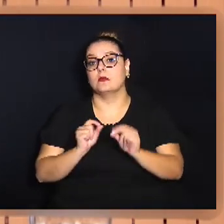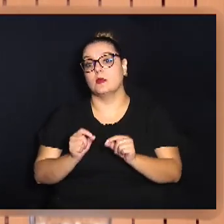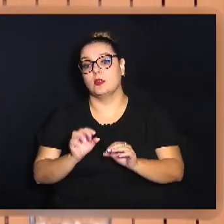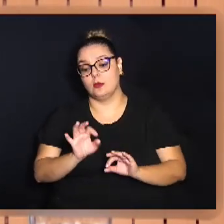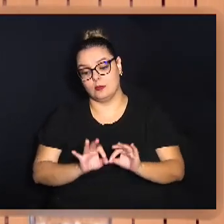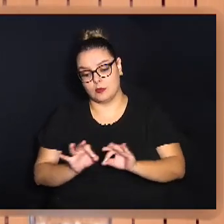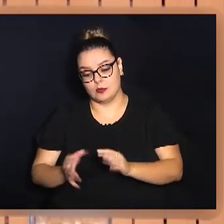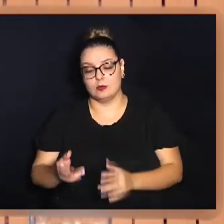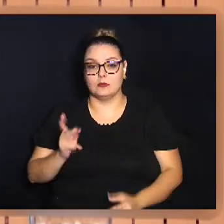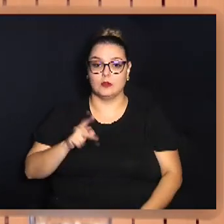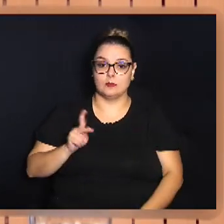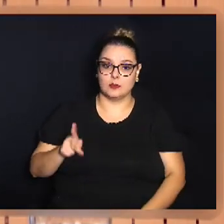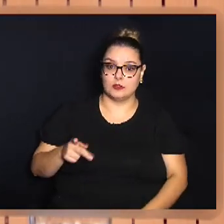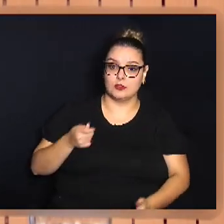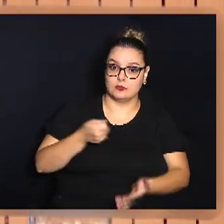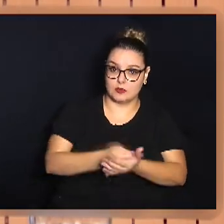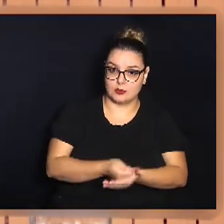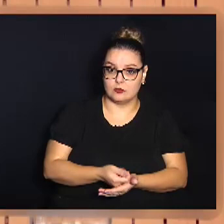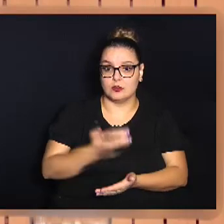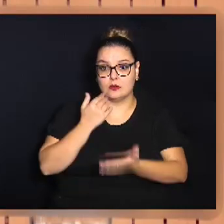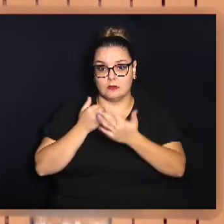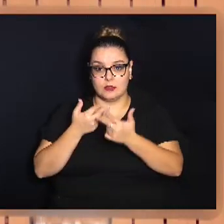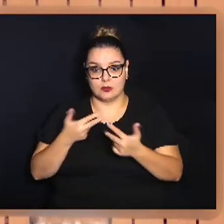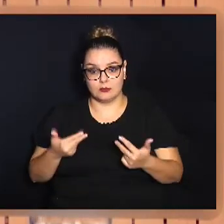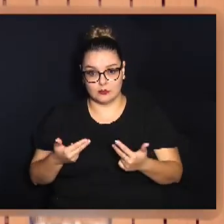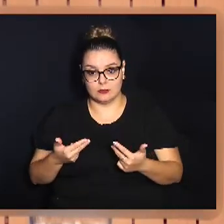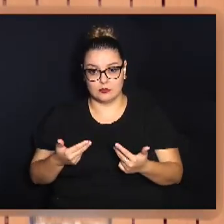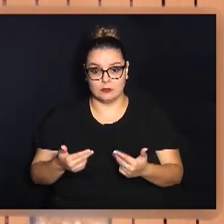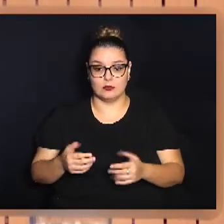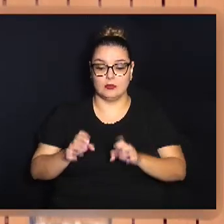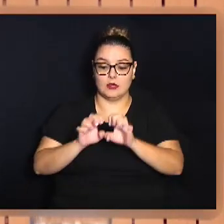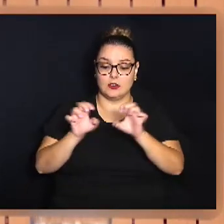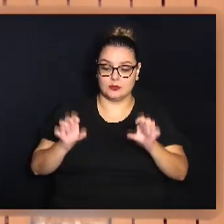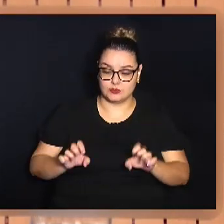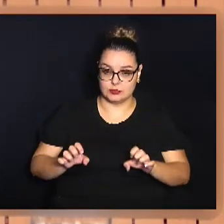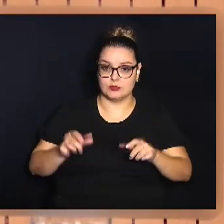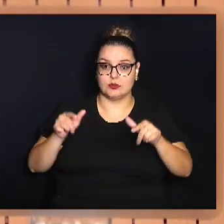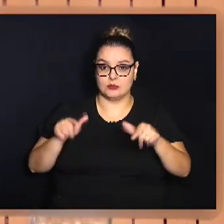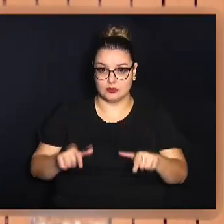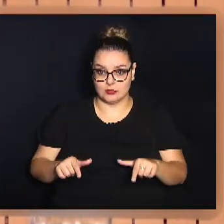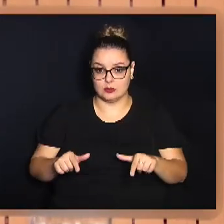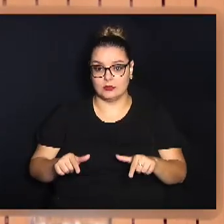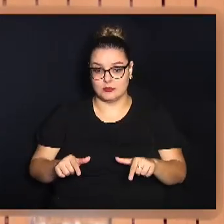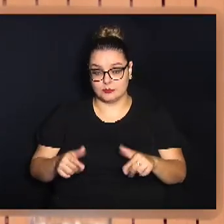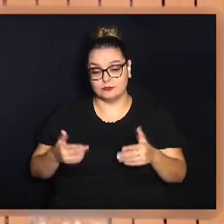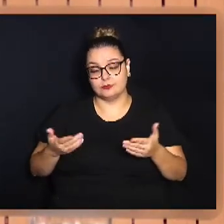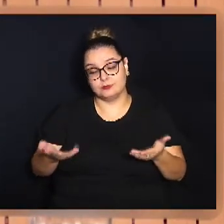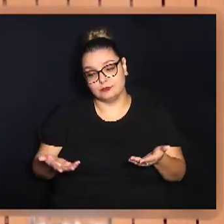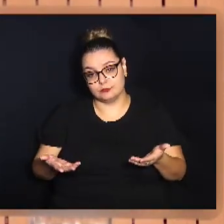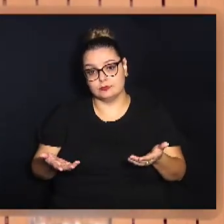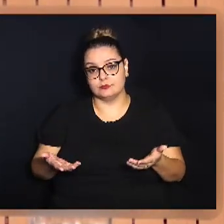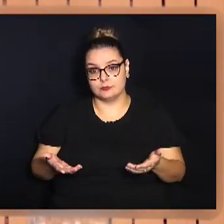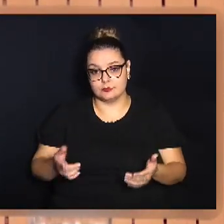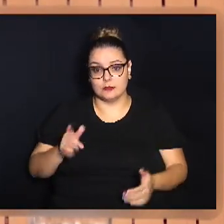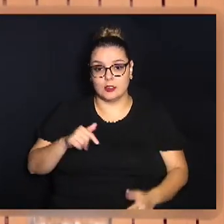o professor e o alimento. Mas a estrutura física do local acaba ficando por conta dessa entidade.